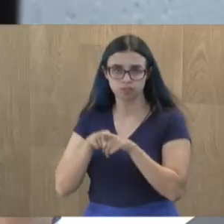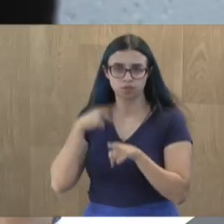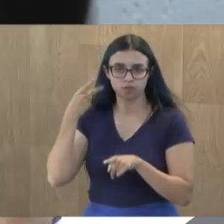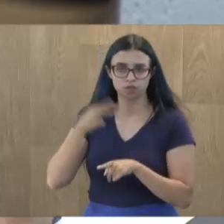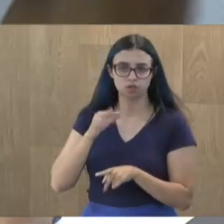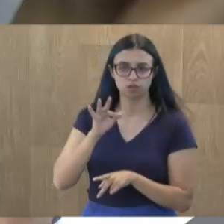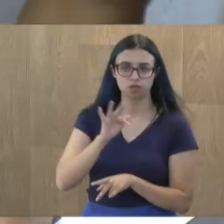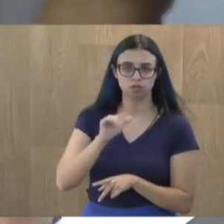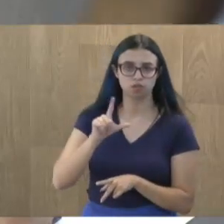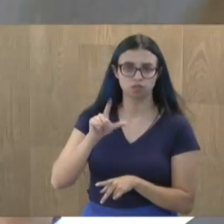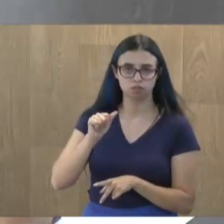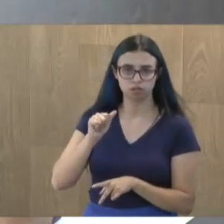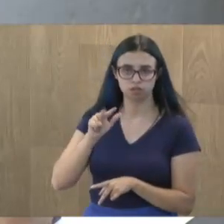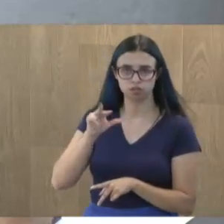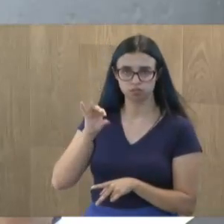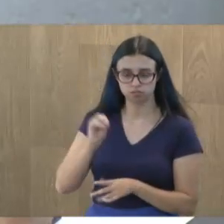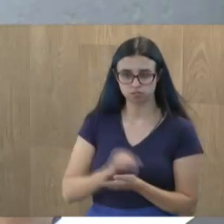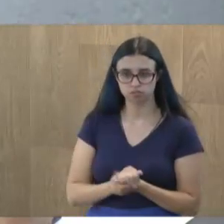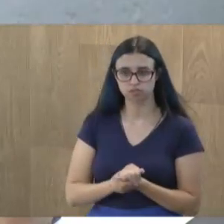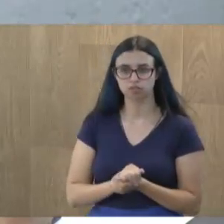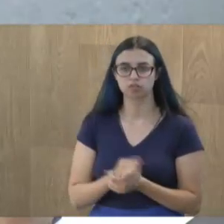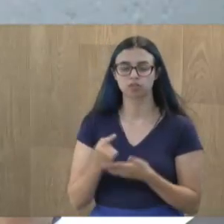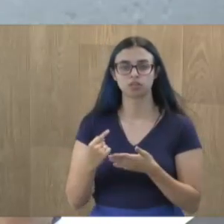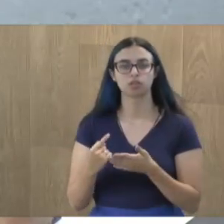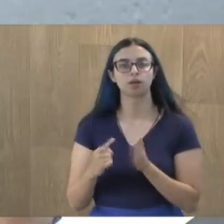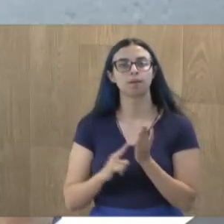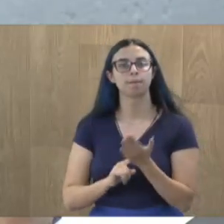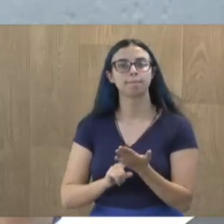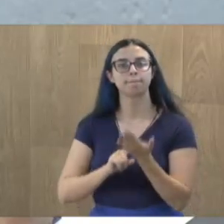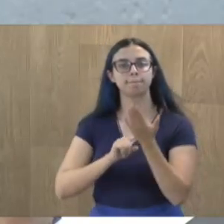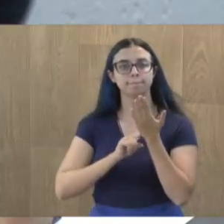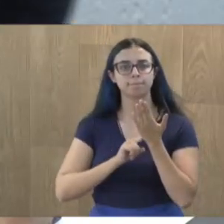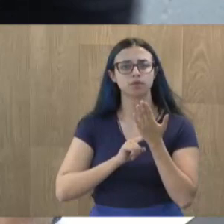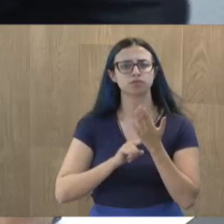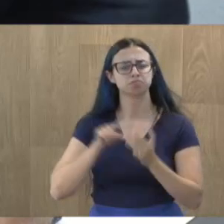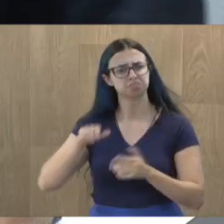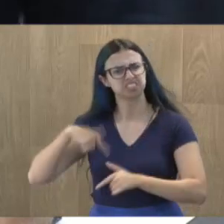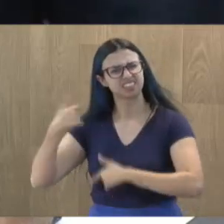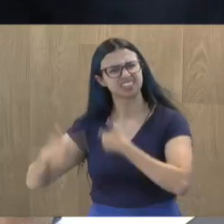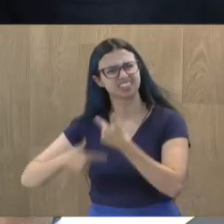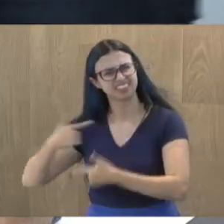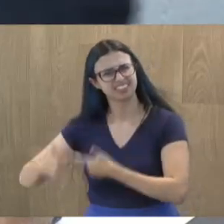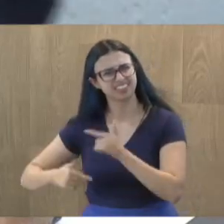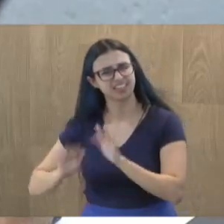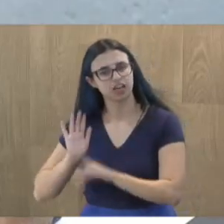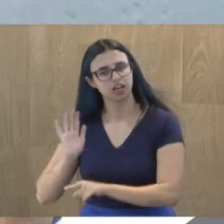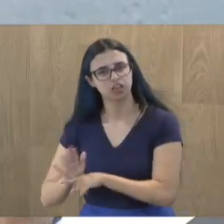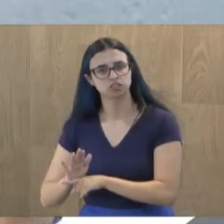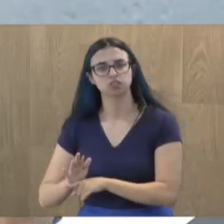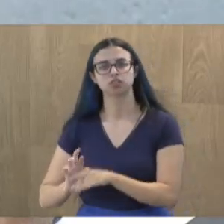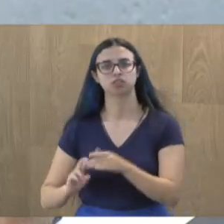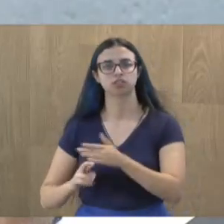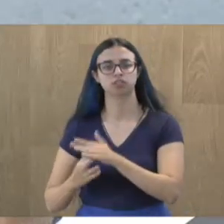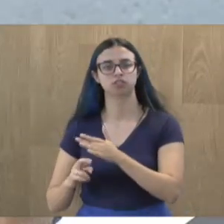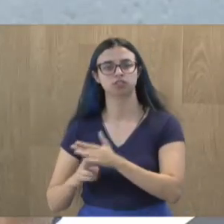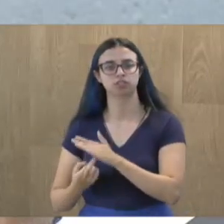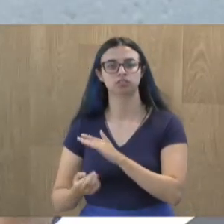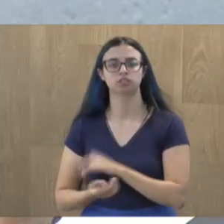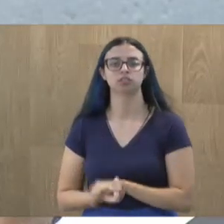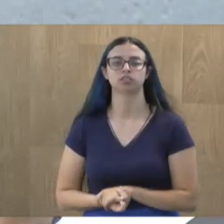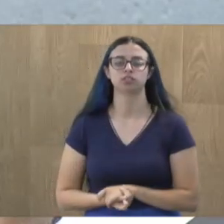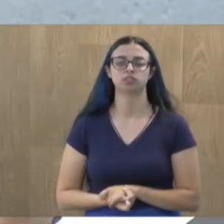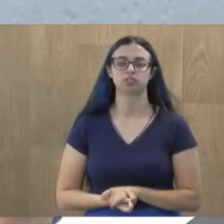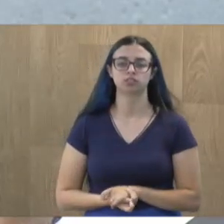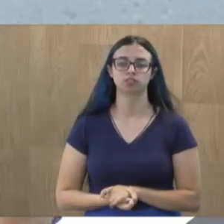mostrou fotos e documentos do empenho dele neste adote um bem público. Inclusive, com o